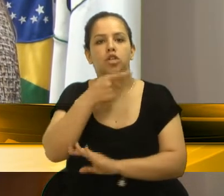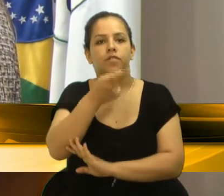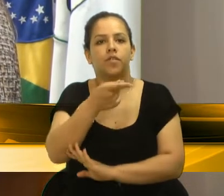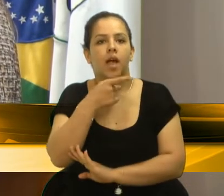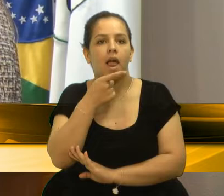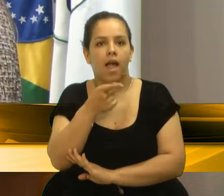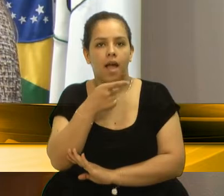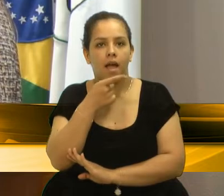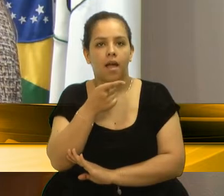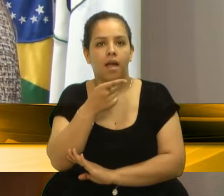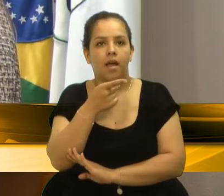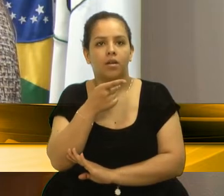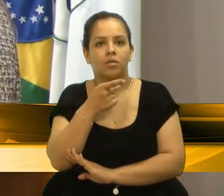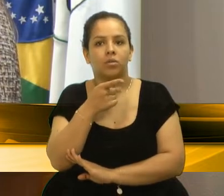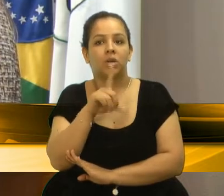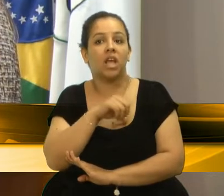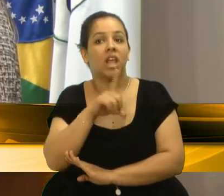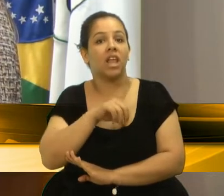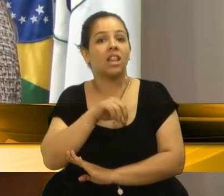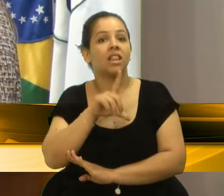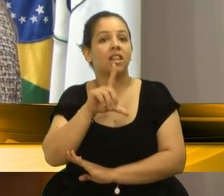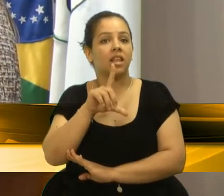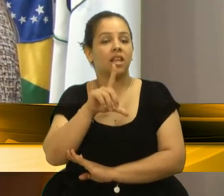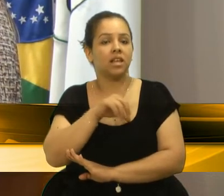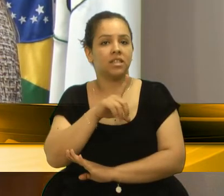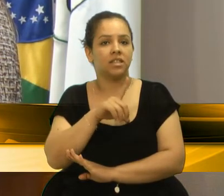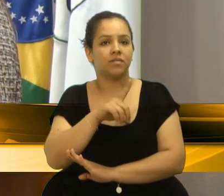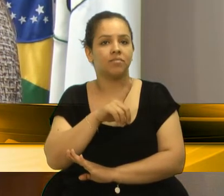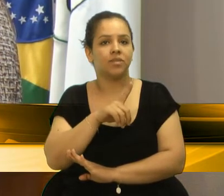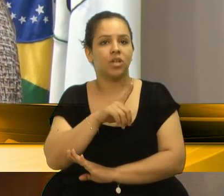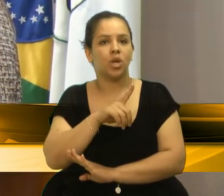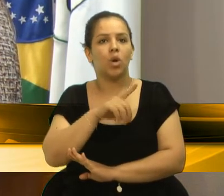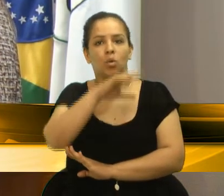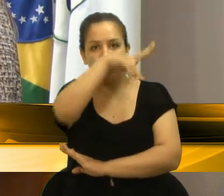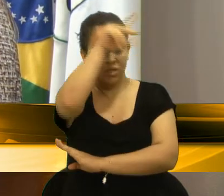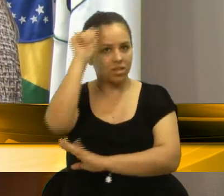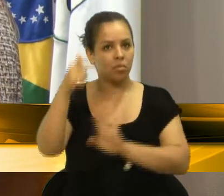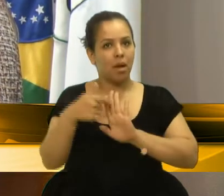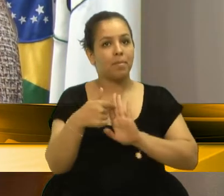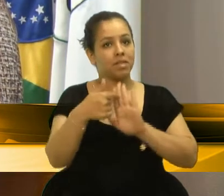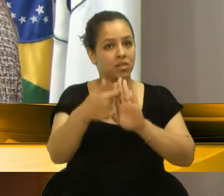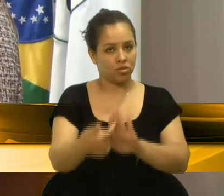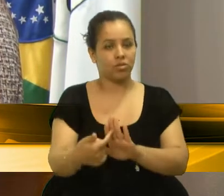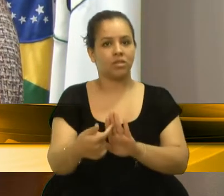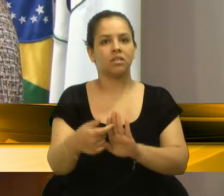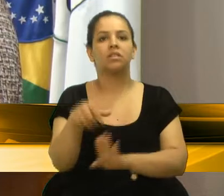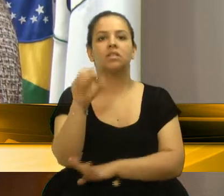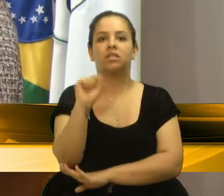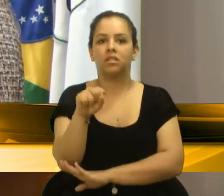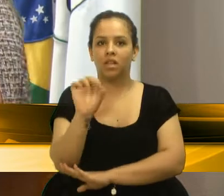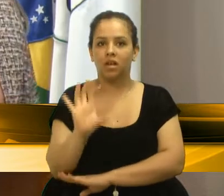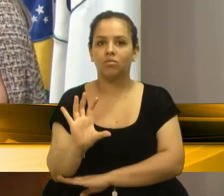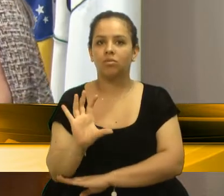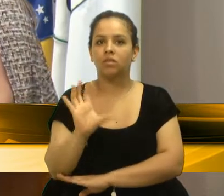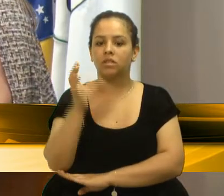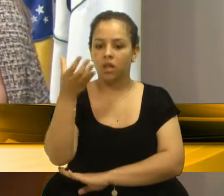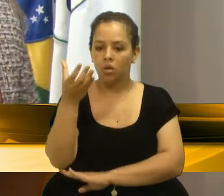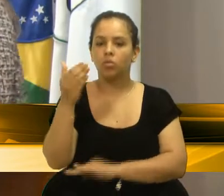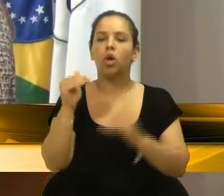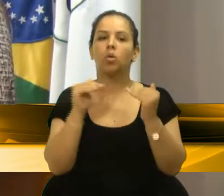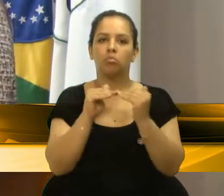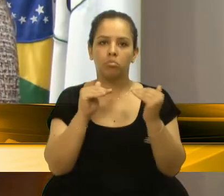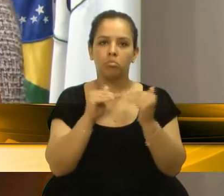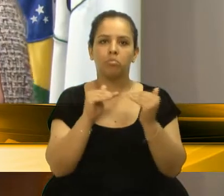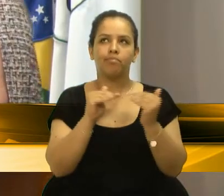fatos. Os fatos são que o município apresentou que realmente houve uma concordância,